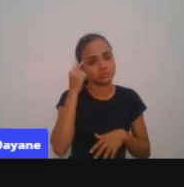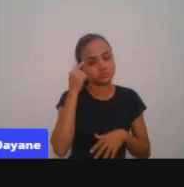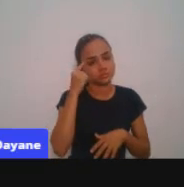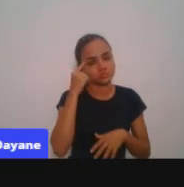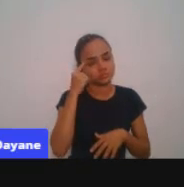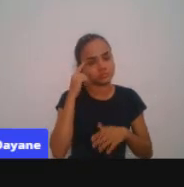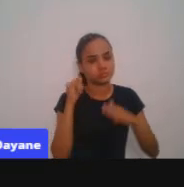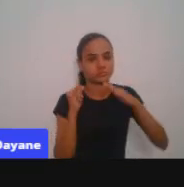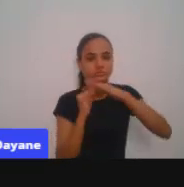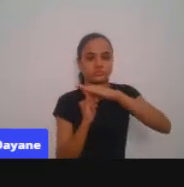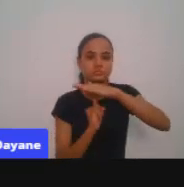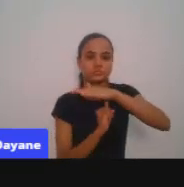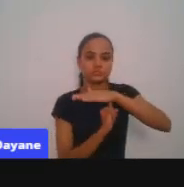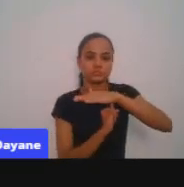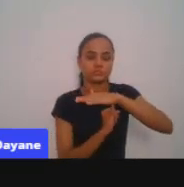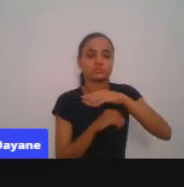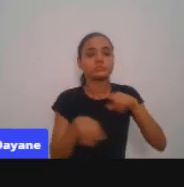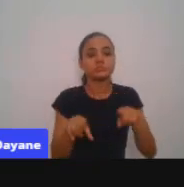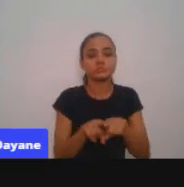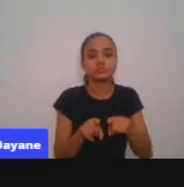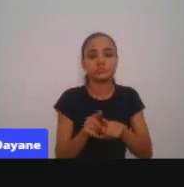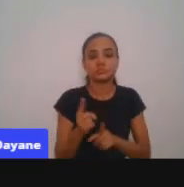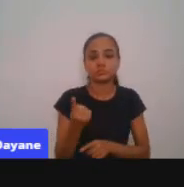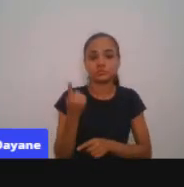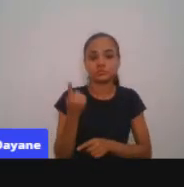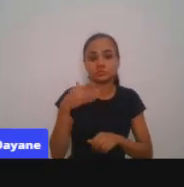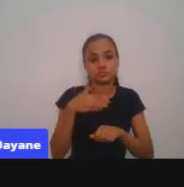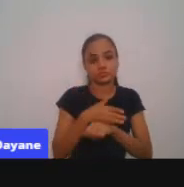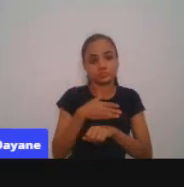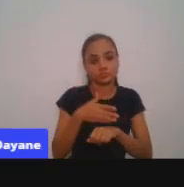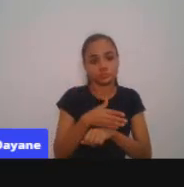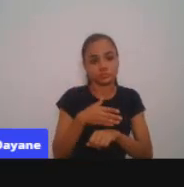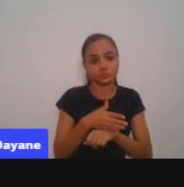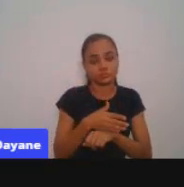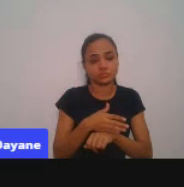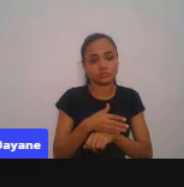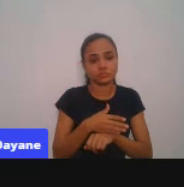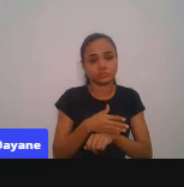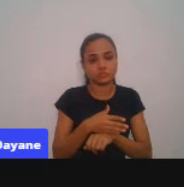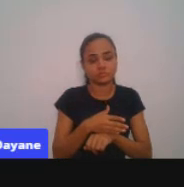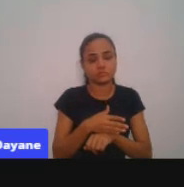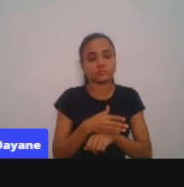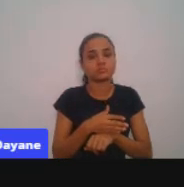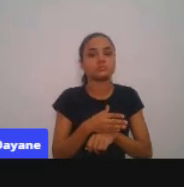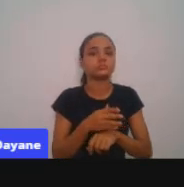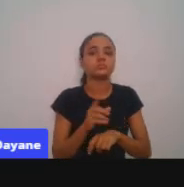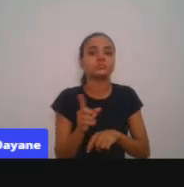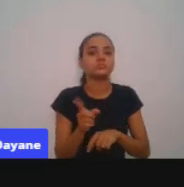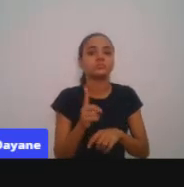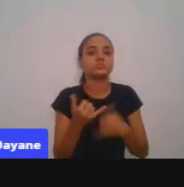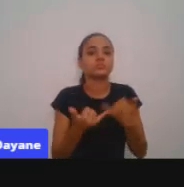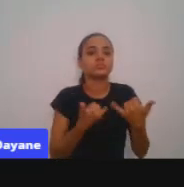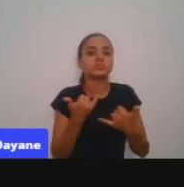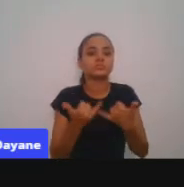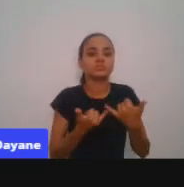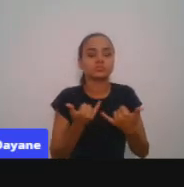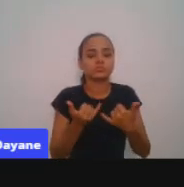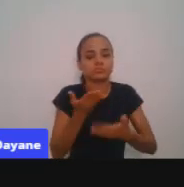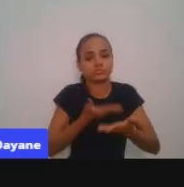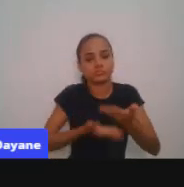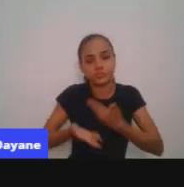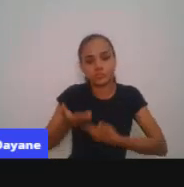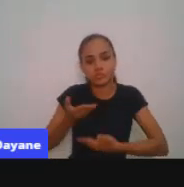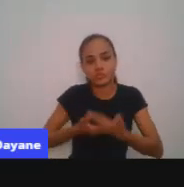uma participação, né? O brincar, não mais brincar no coletivo, mas um brincar também